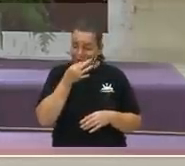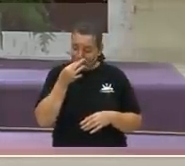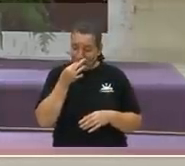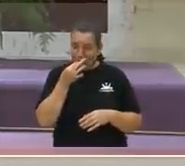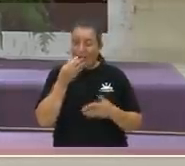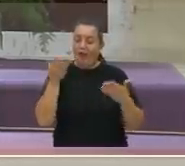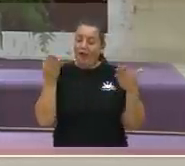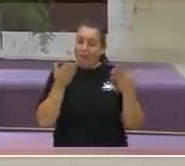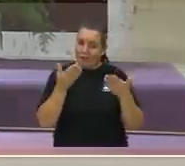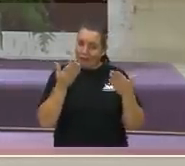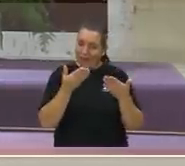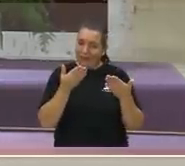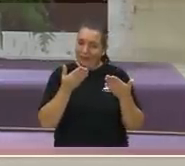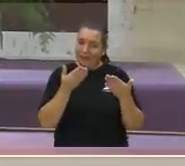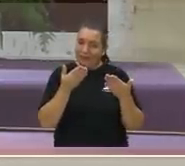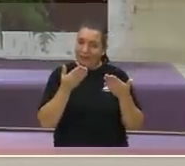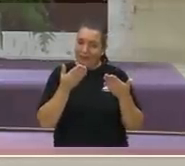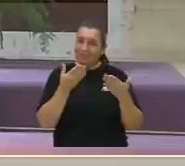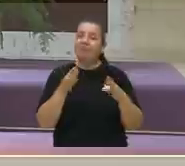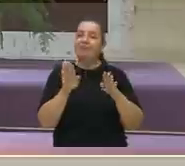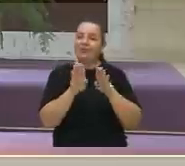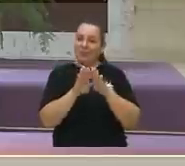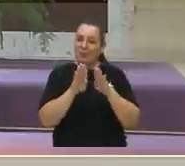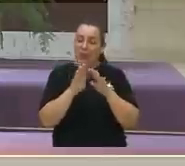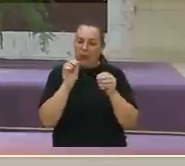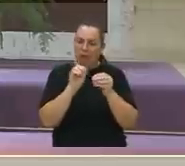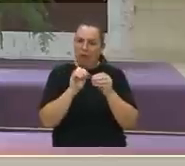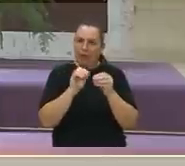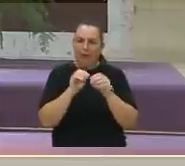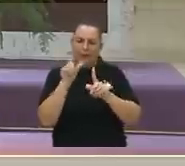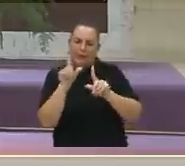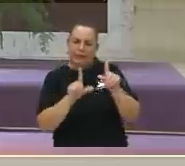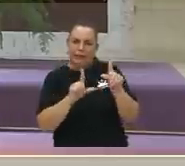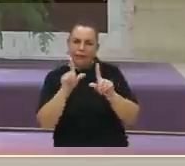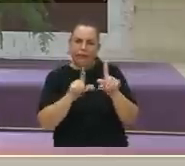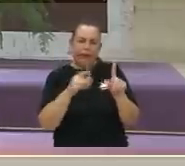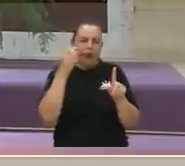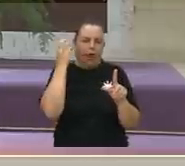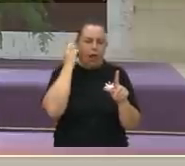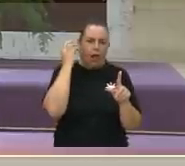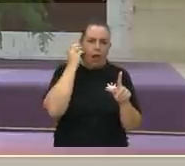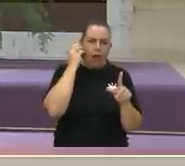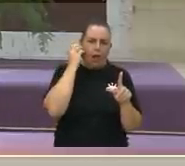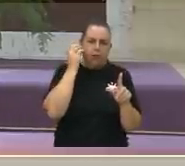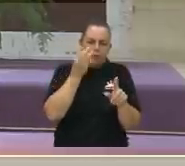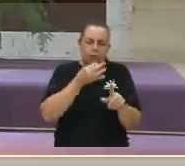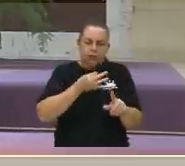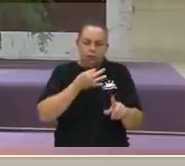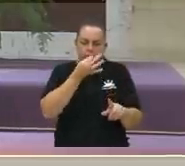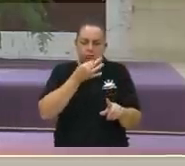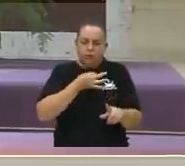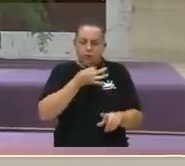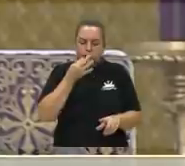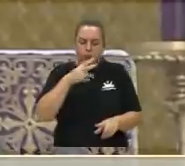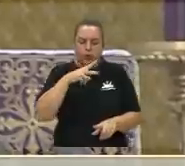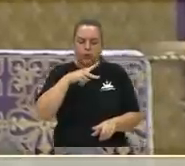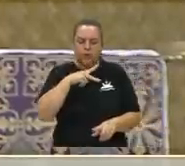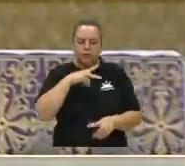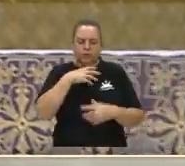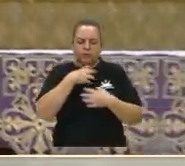agora feita pelos meios de comunicação na comunhão de desejo ah